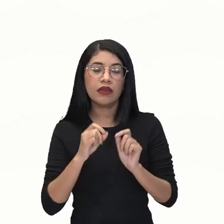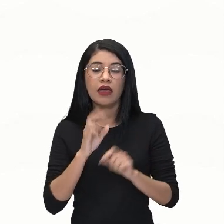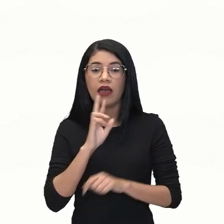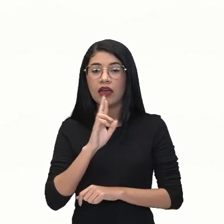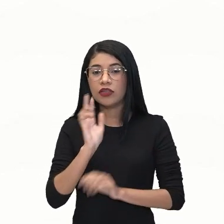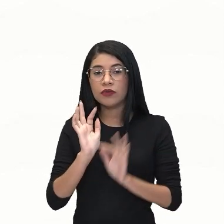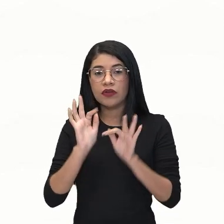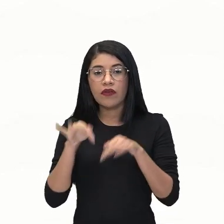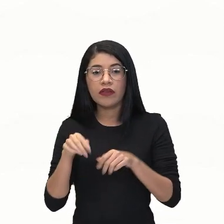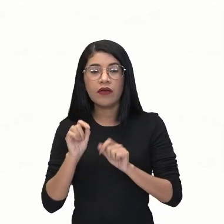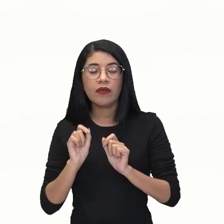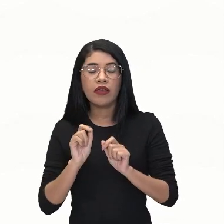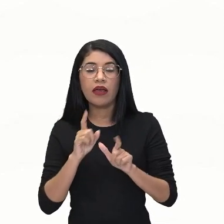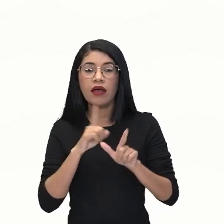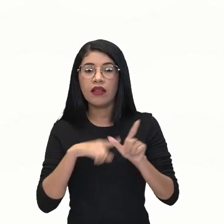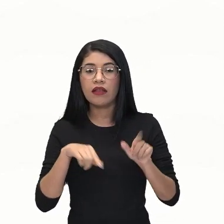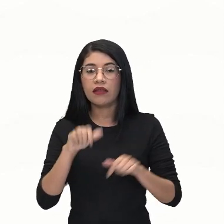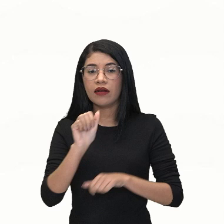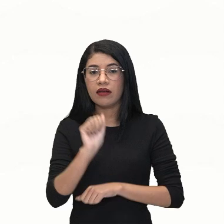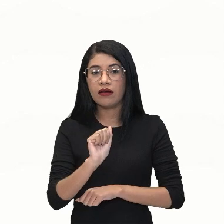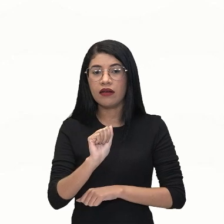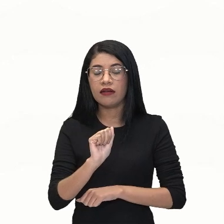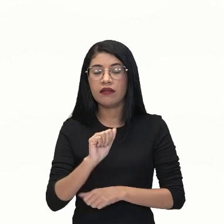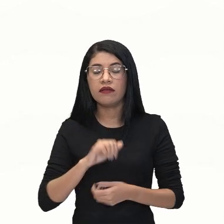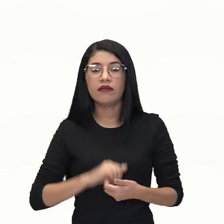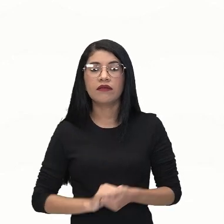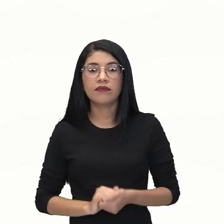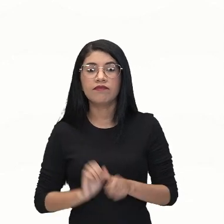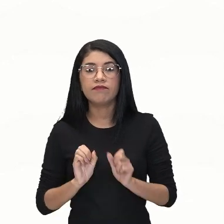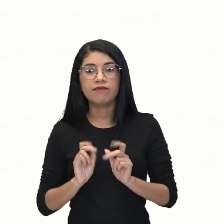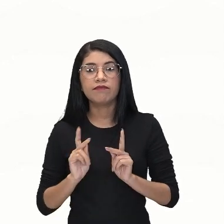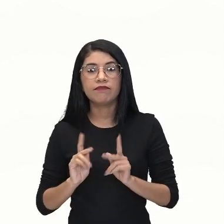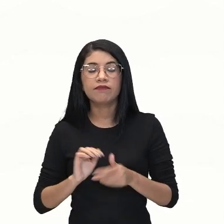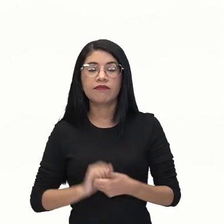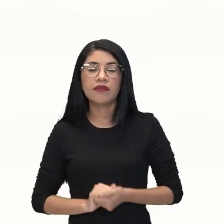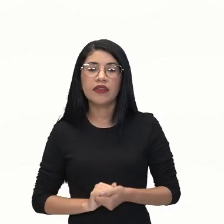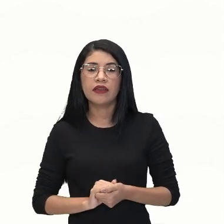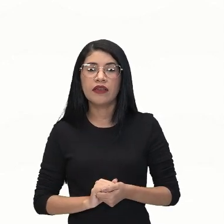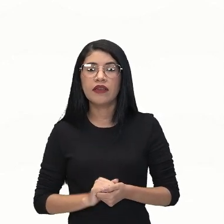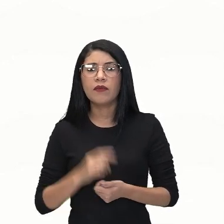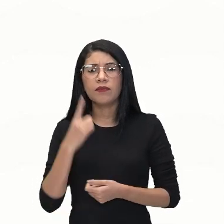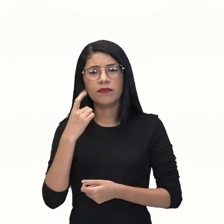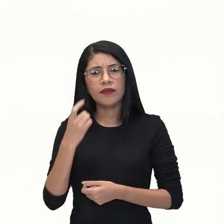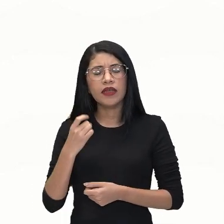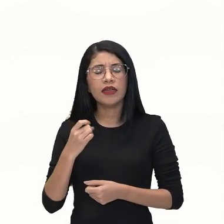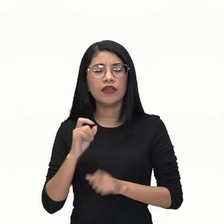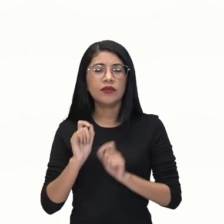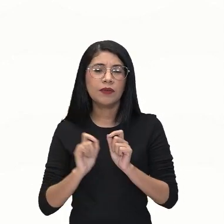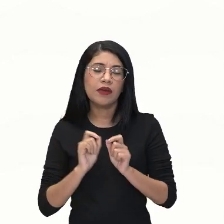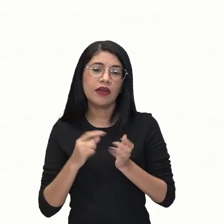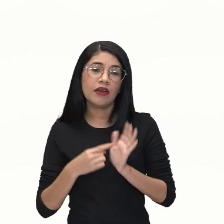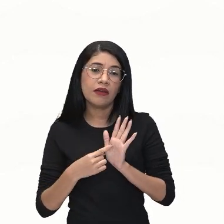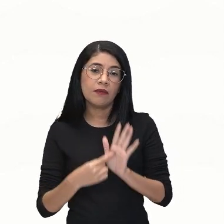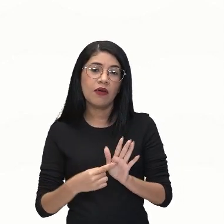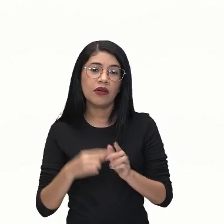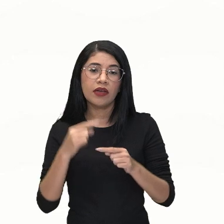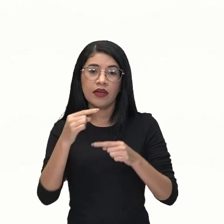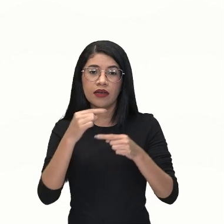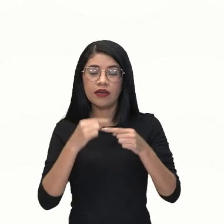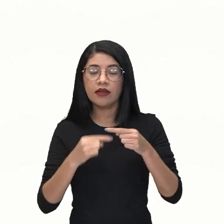resposta aqui é a letra A. Bacana? Então, tem uma questão bem interessante que trata de